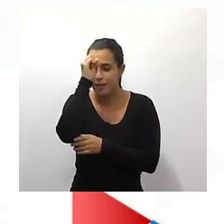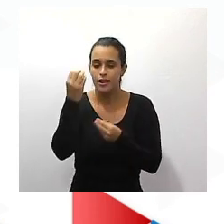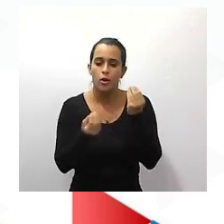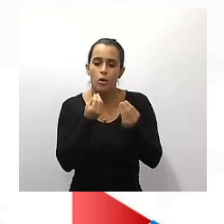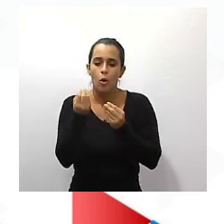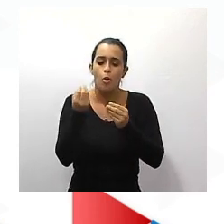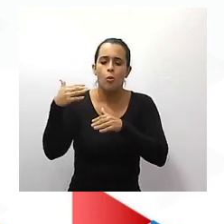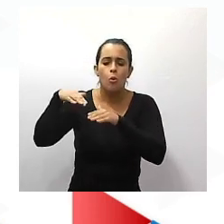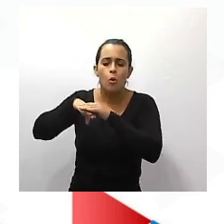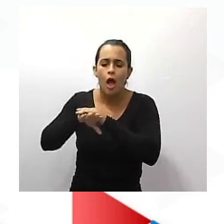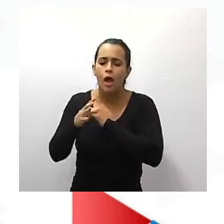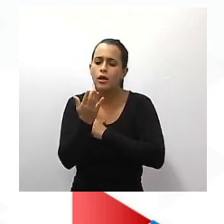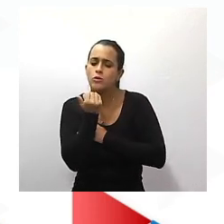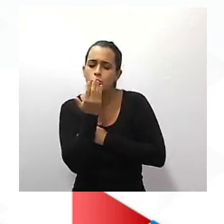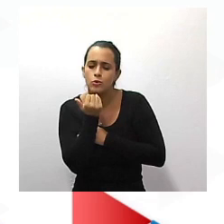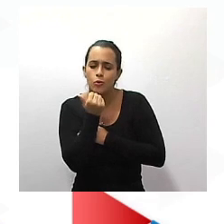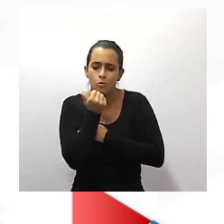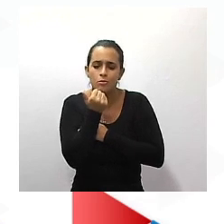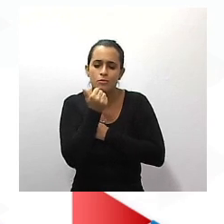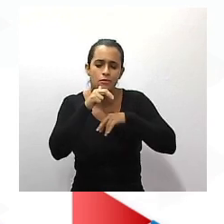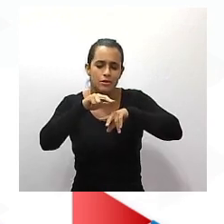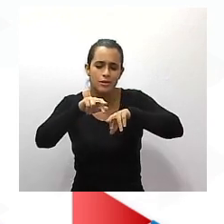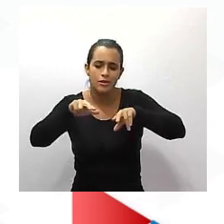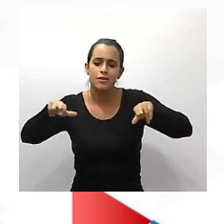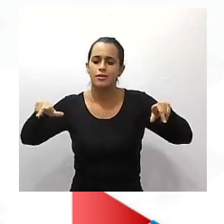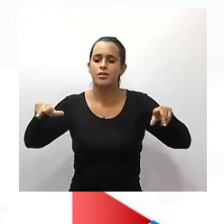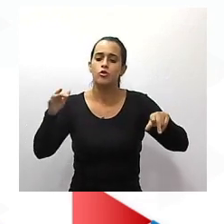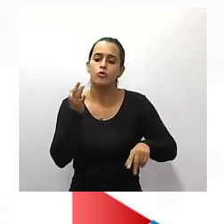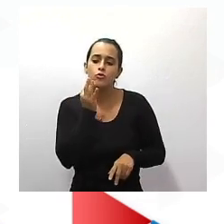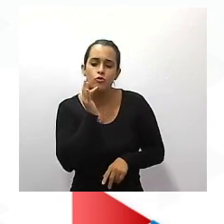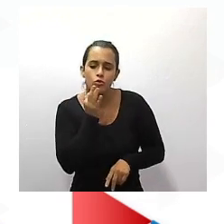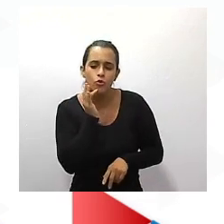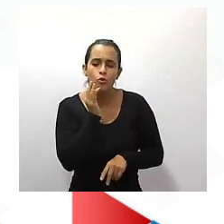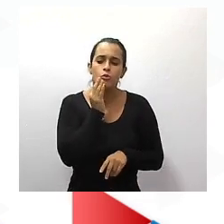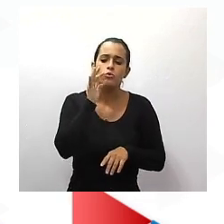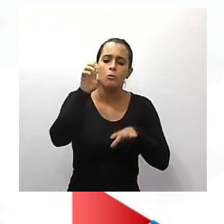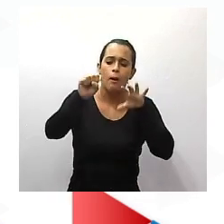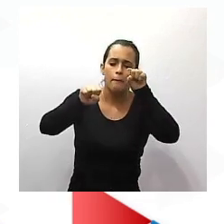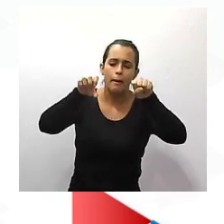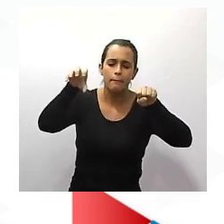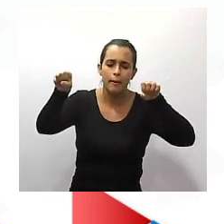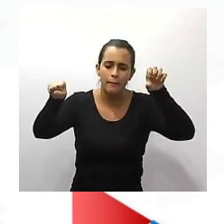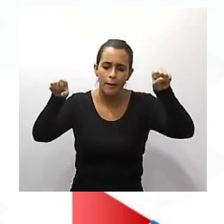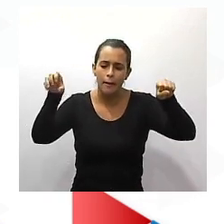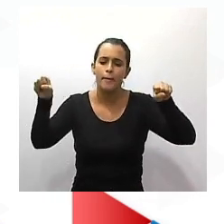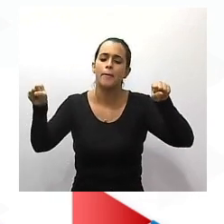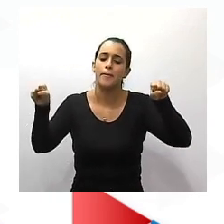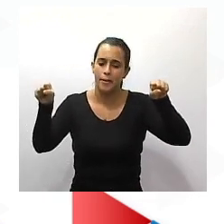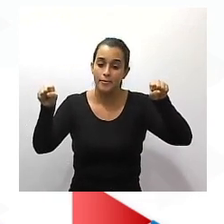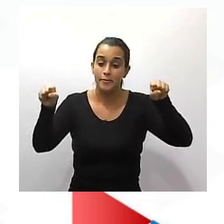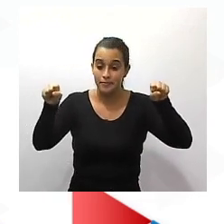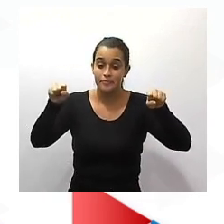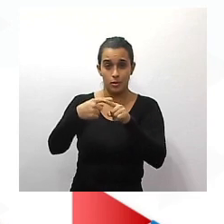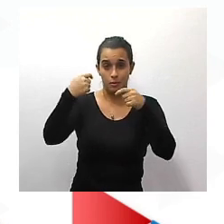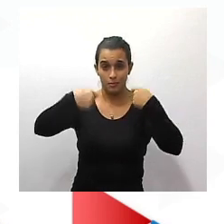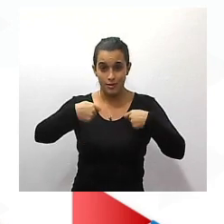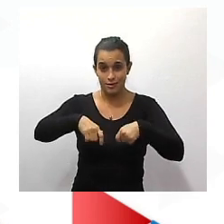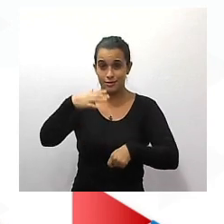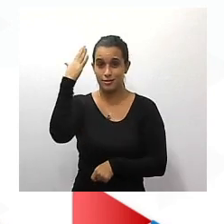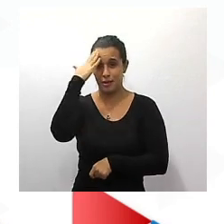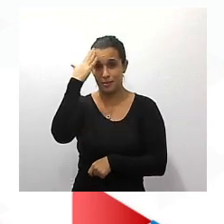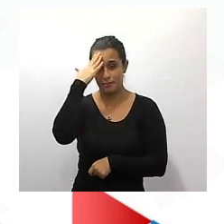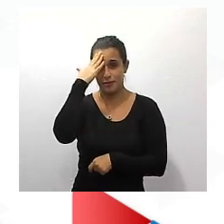água não, tá? Então, nessa fórmula da sobrevivência, o homem encontrou um espaço